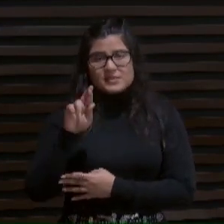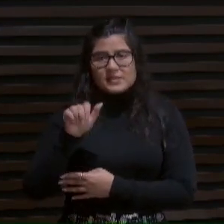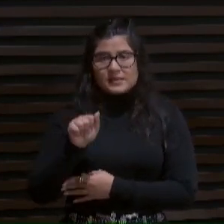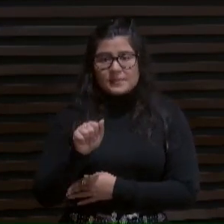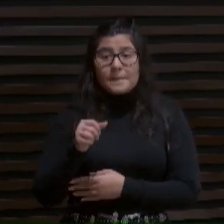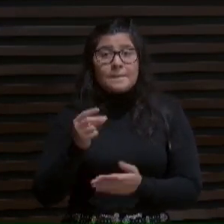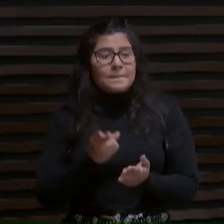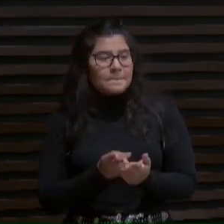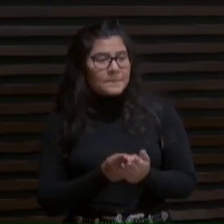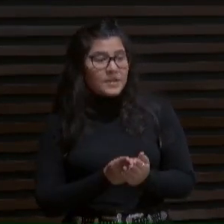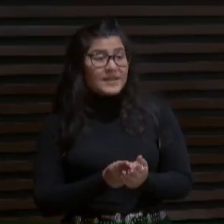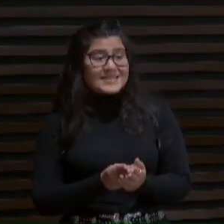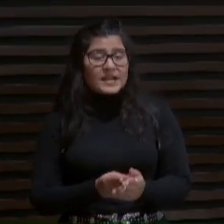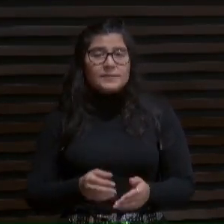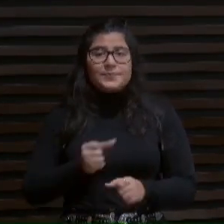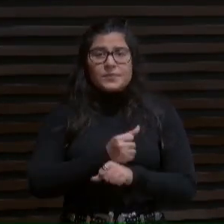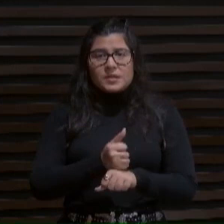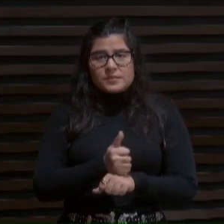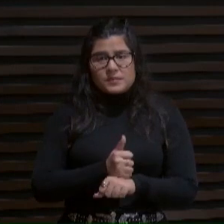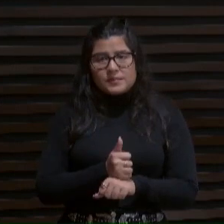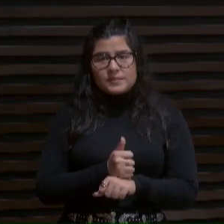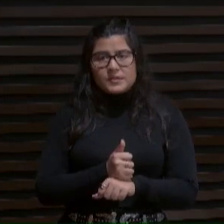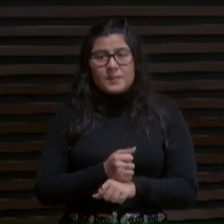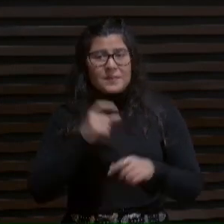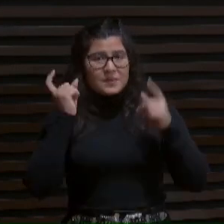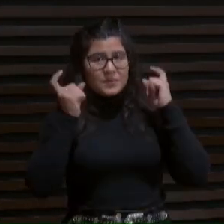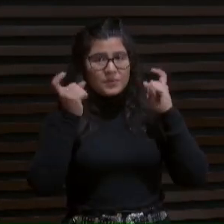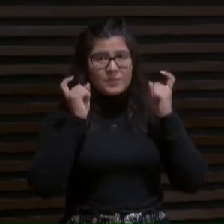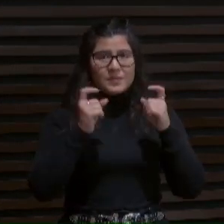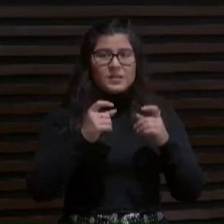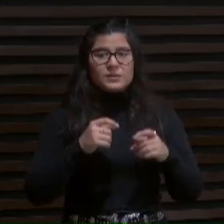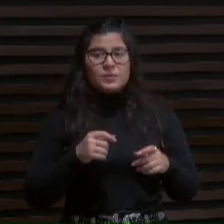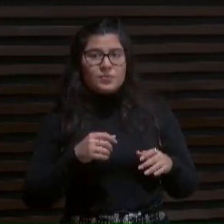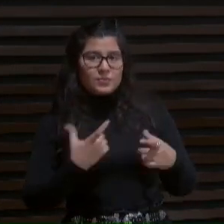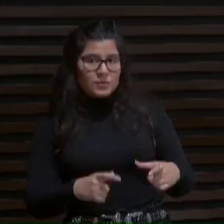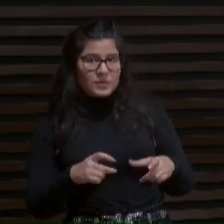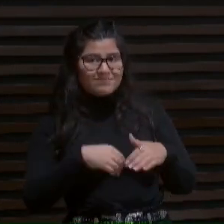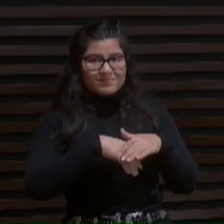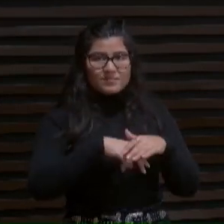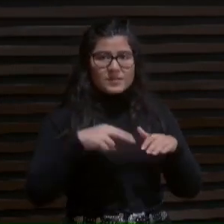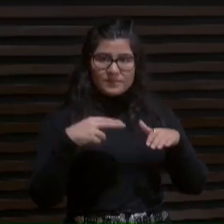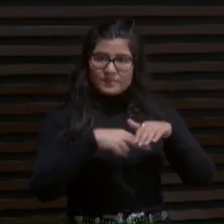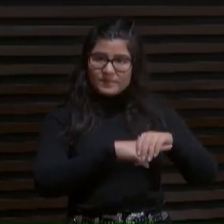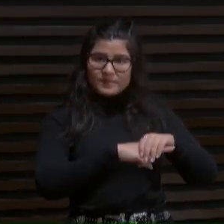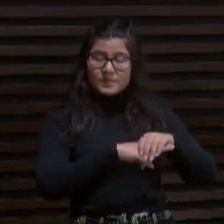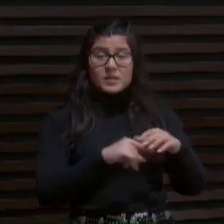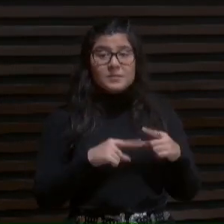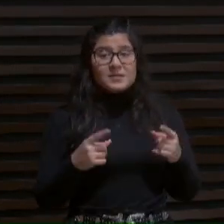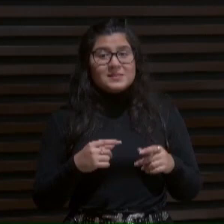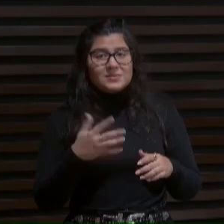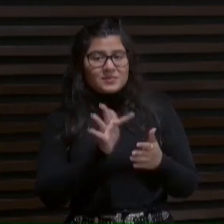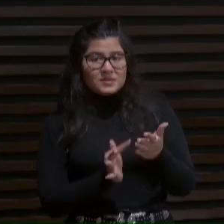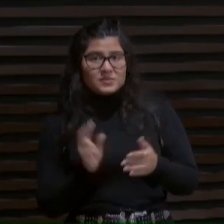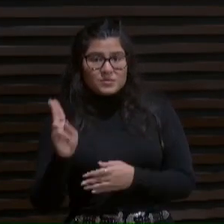Abraão estivesse preocupado aqui com um lugar para sepultá-la, a ideia do texto é usar a morte de Sara